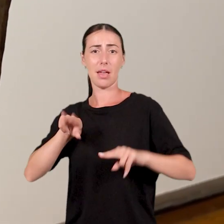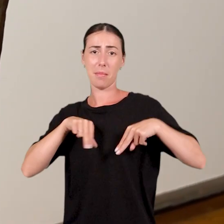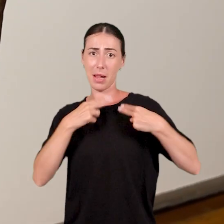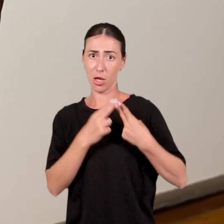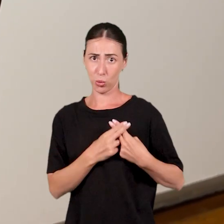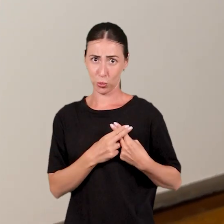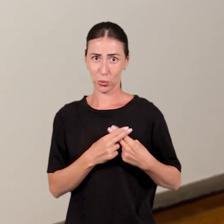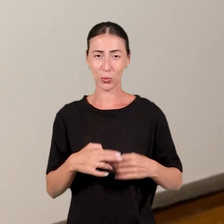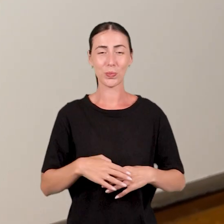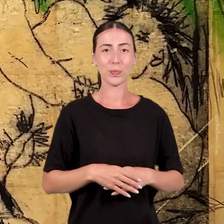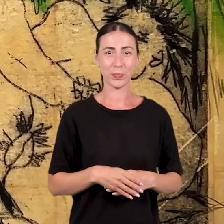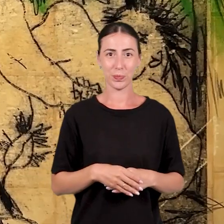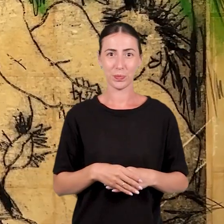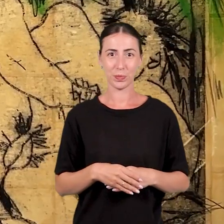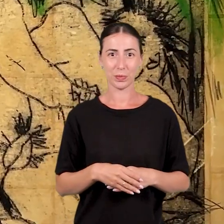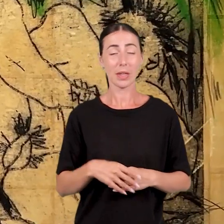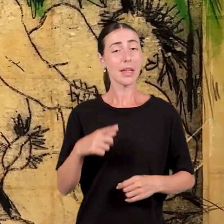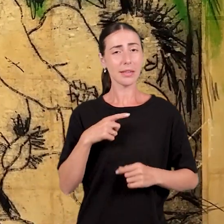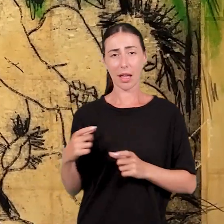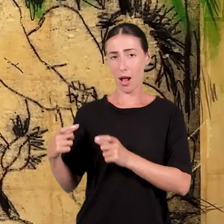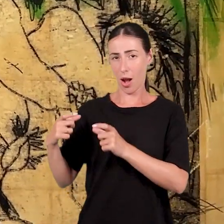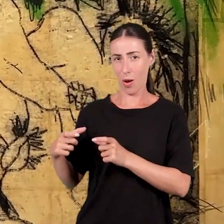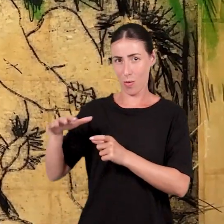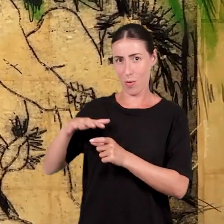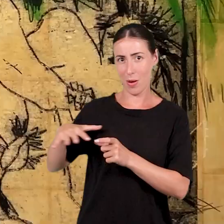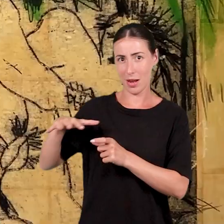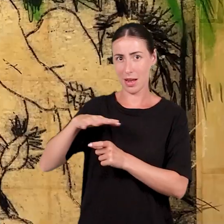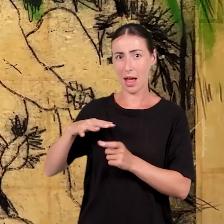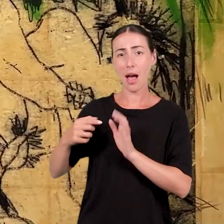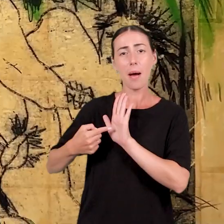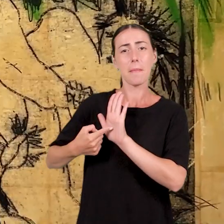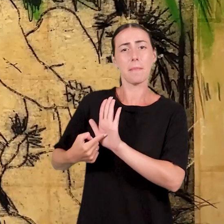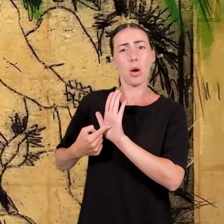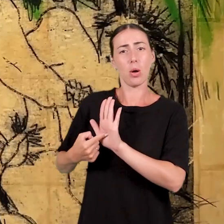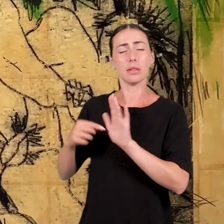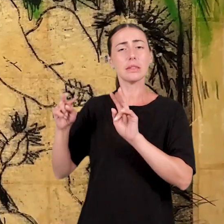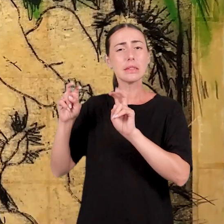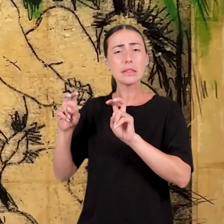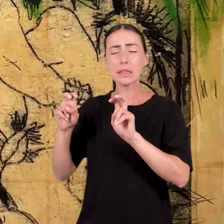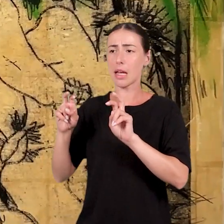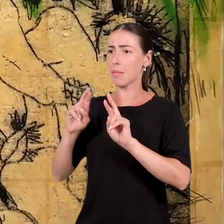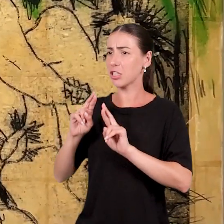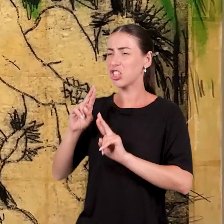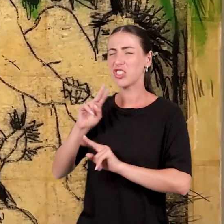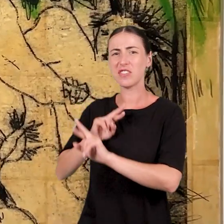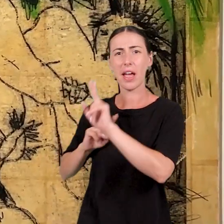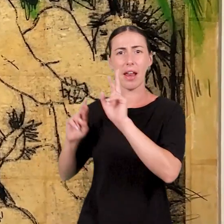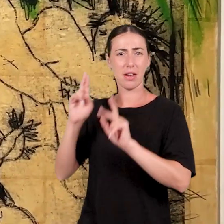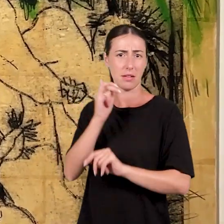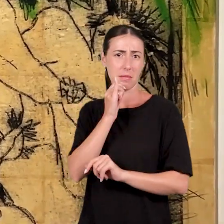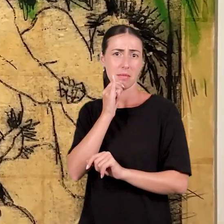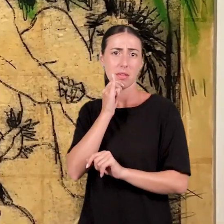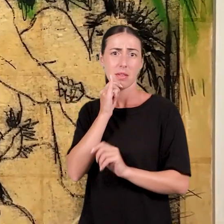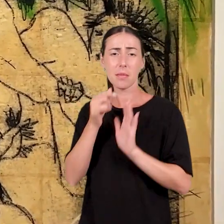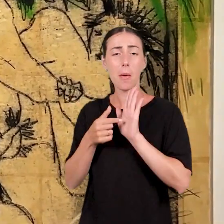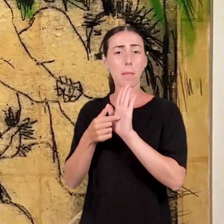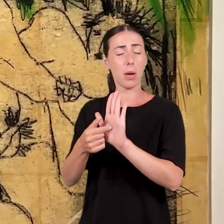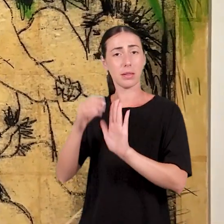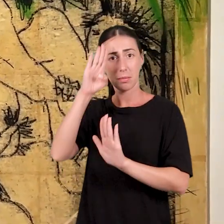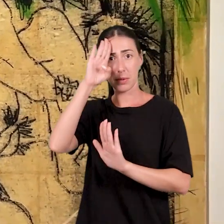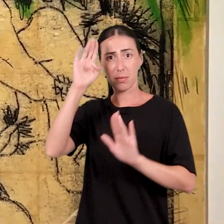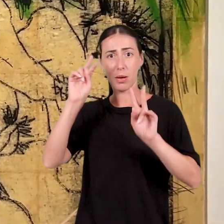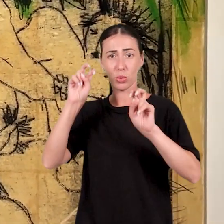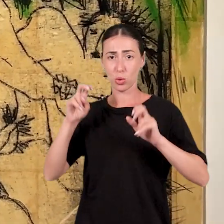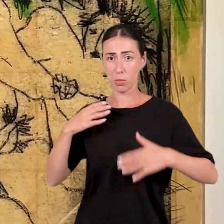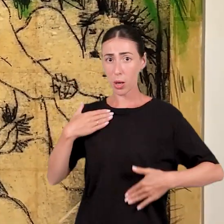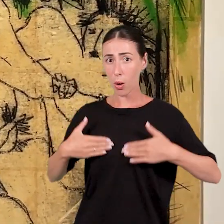do luto. No espaço Fernando Beck, encontram-se obras de diferentes suportes. A repetição surge nos símbolos como a cruz e